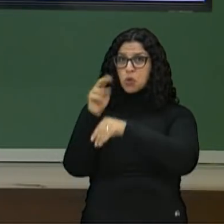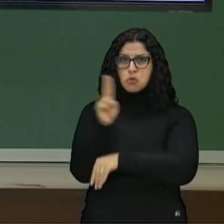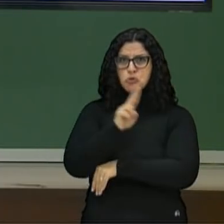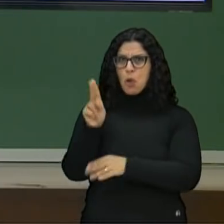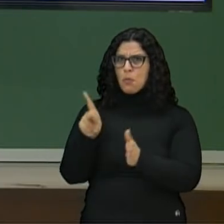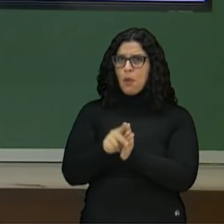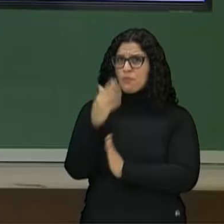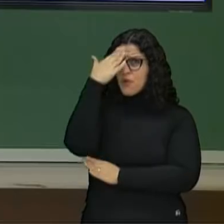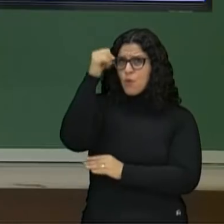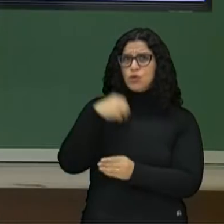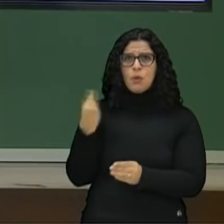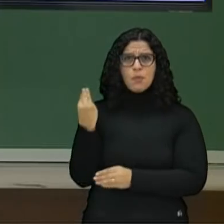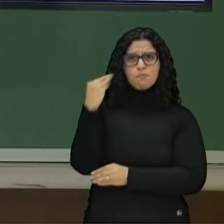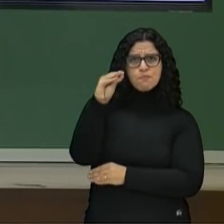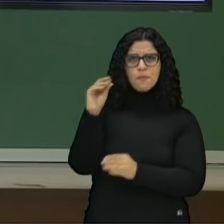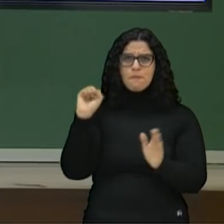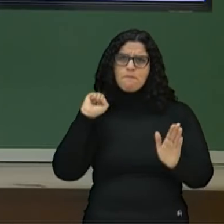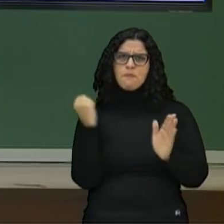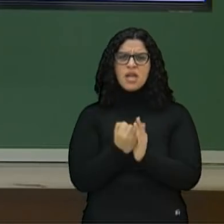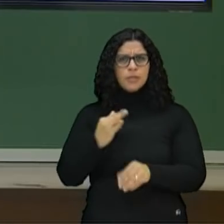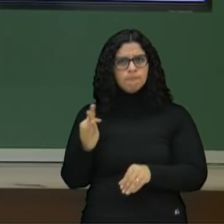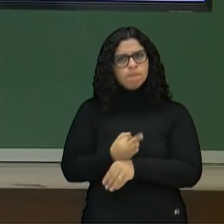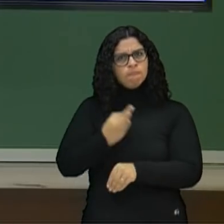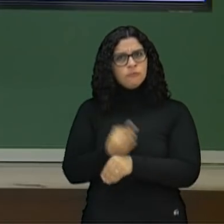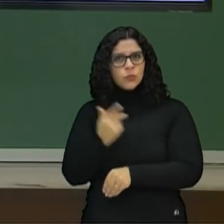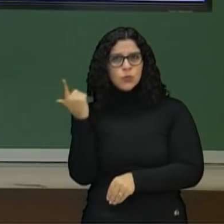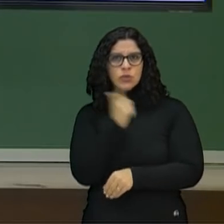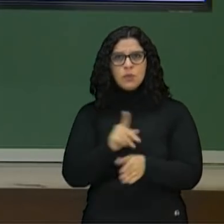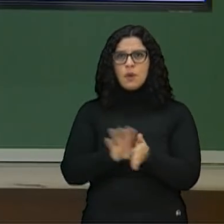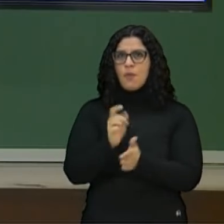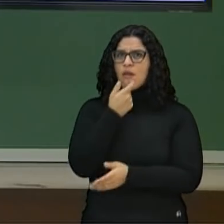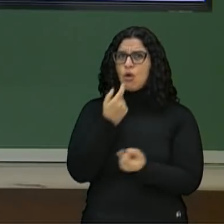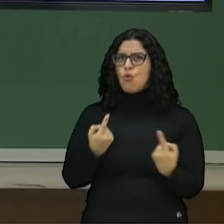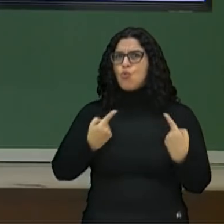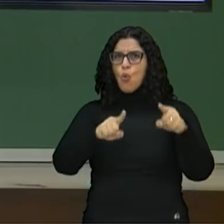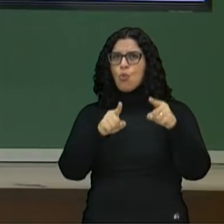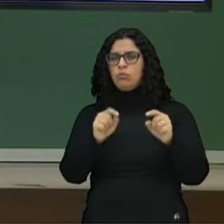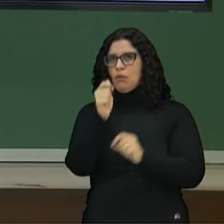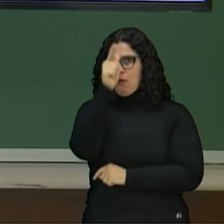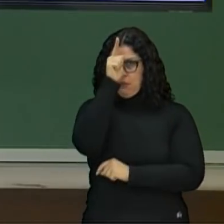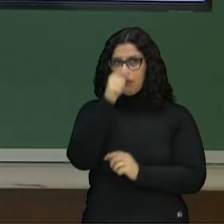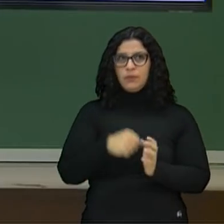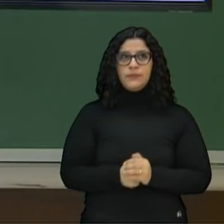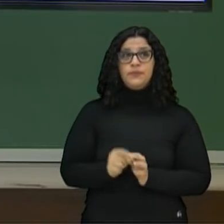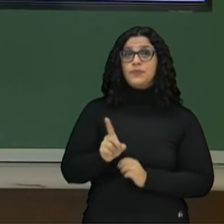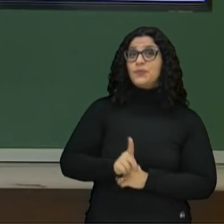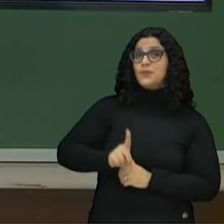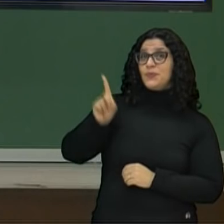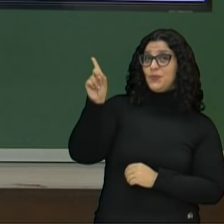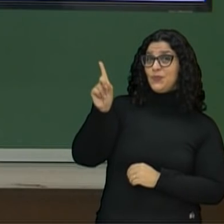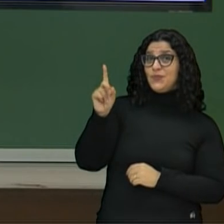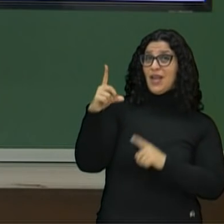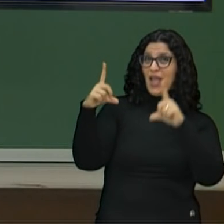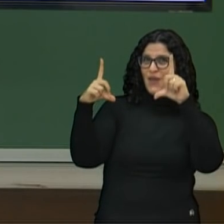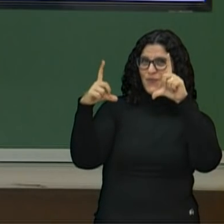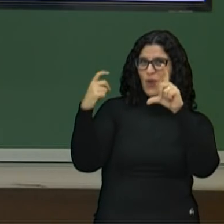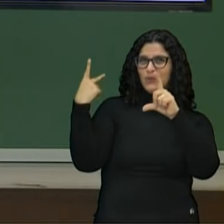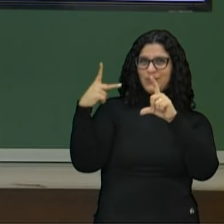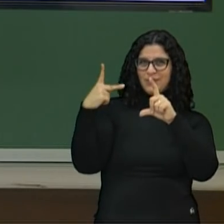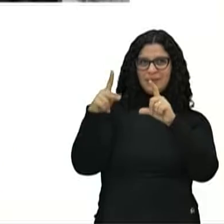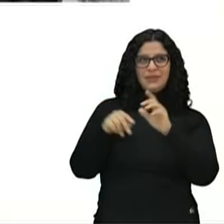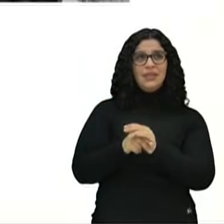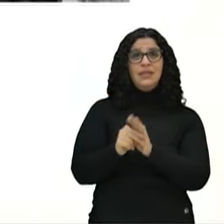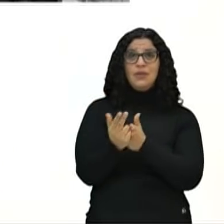grandes elementos aí dessa resistência inglesa contra os alemães. Aqui você tem então, do lado esquerdo,